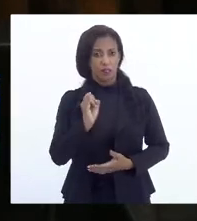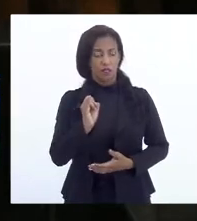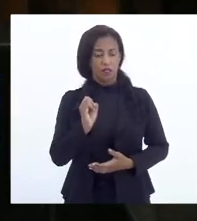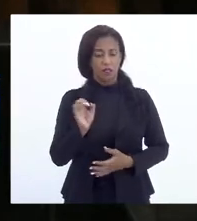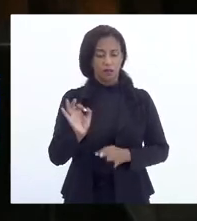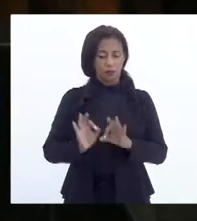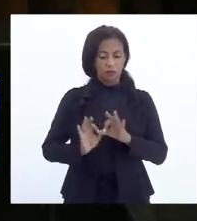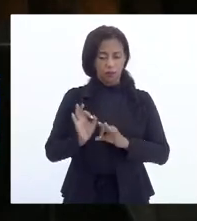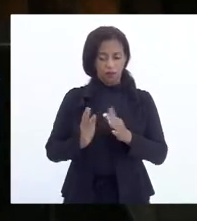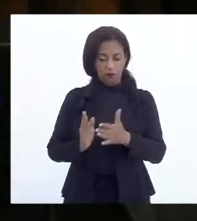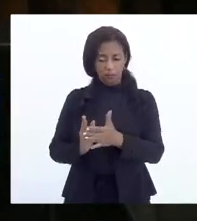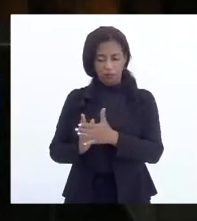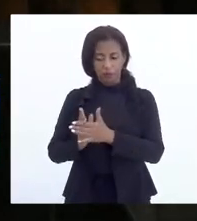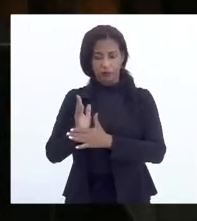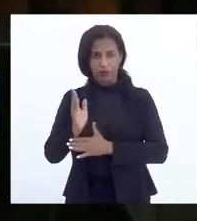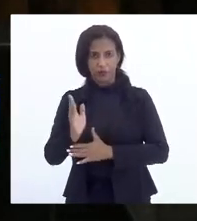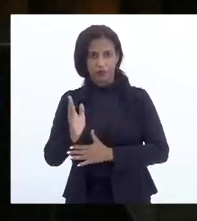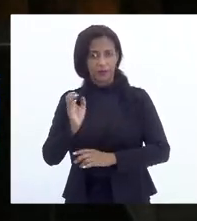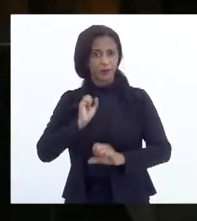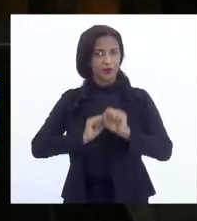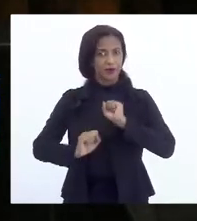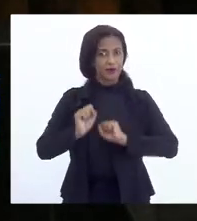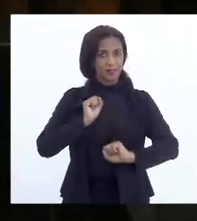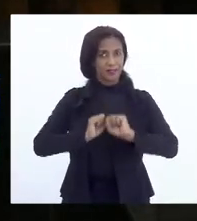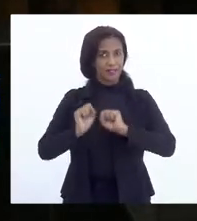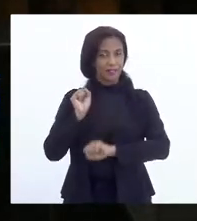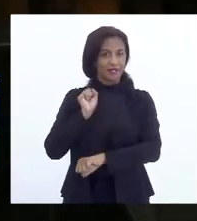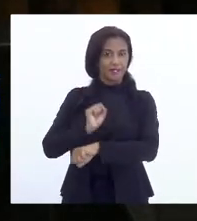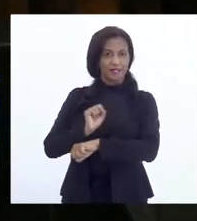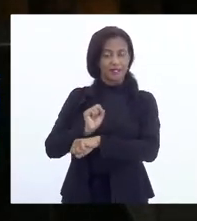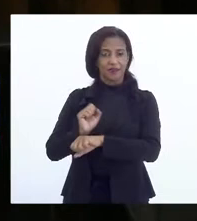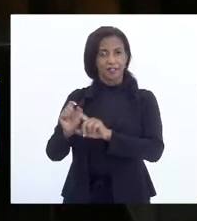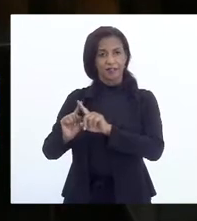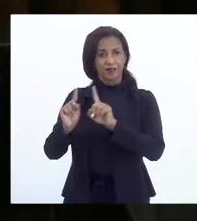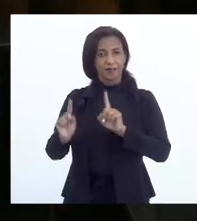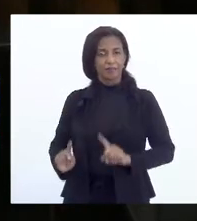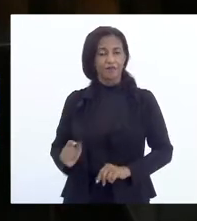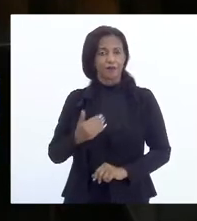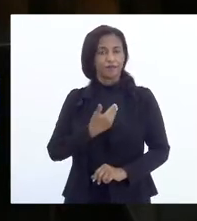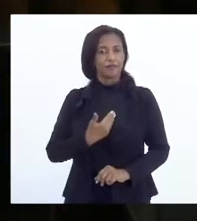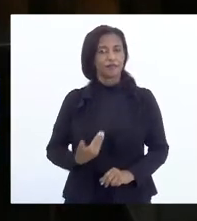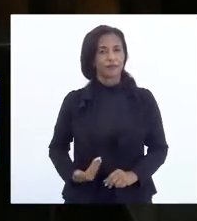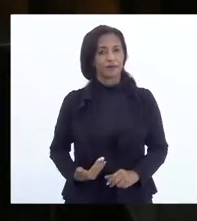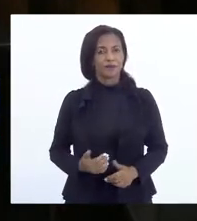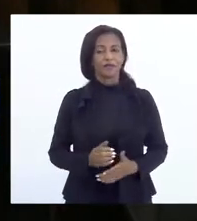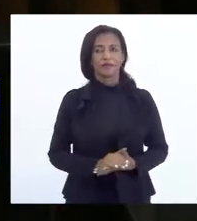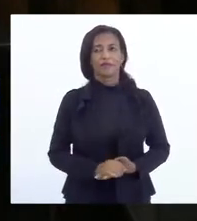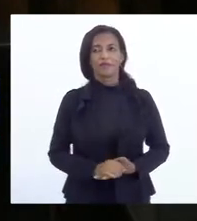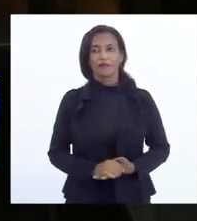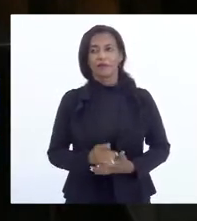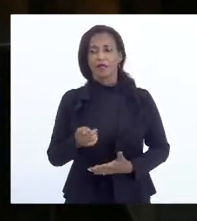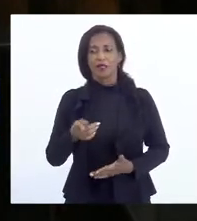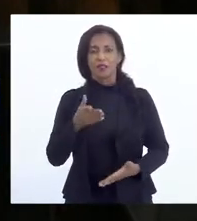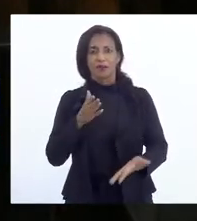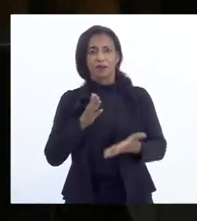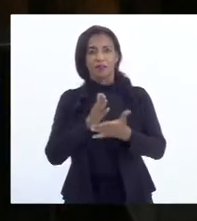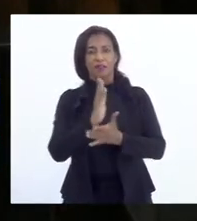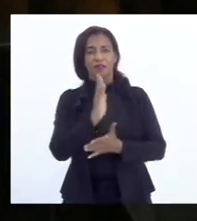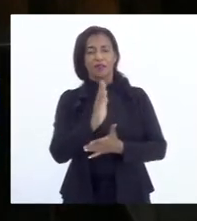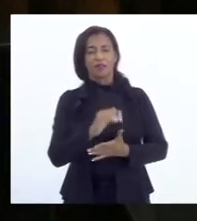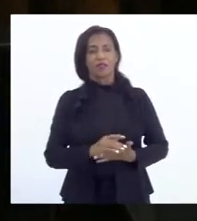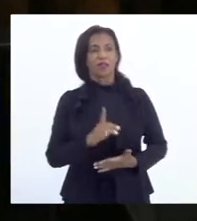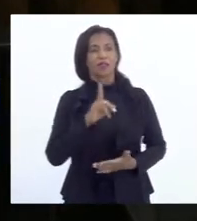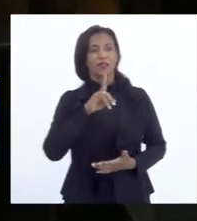aprovado e aguardado com ansiedade pelo funcionalismo público. Ele foi aprovado